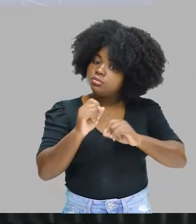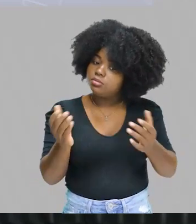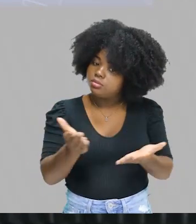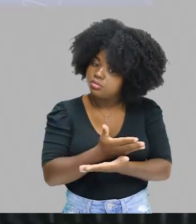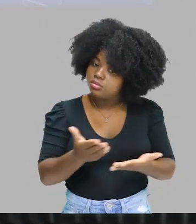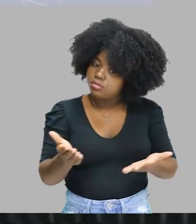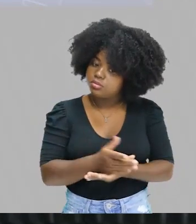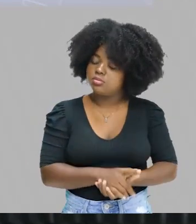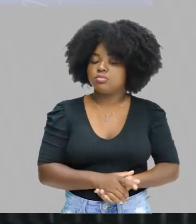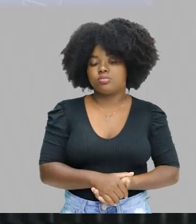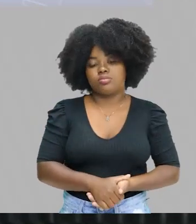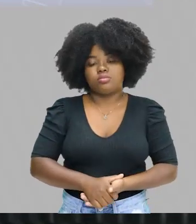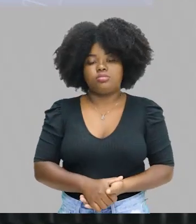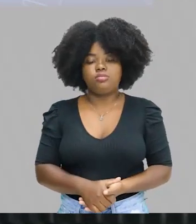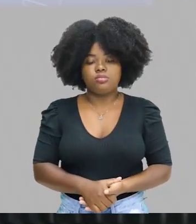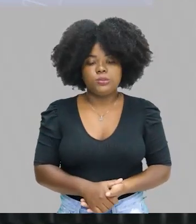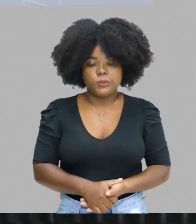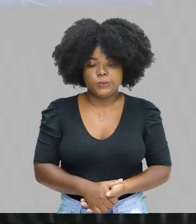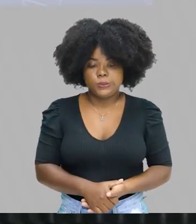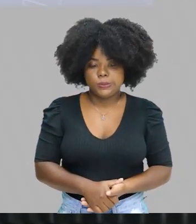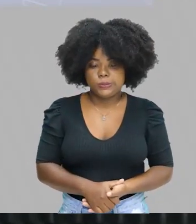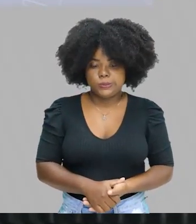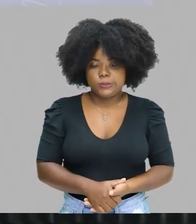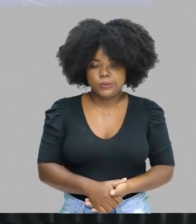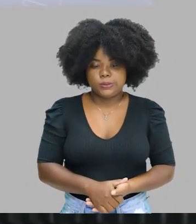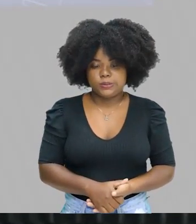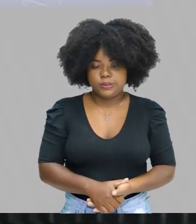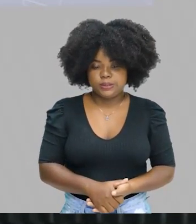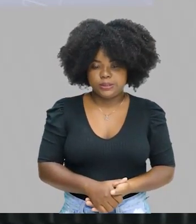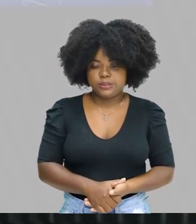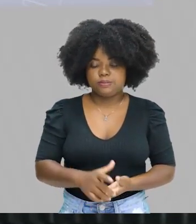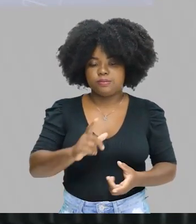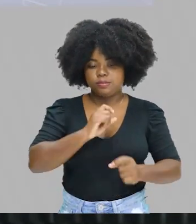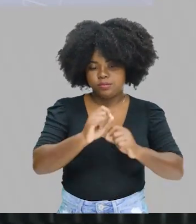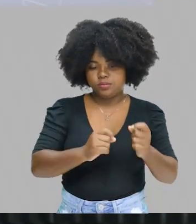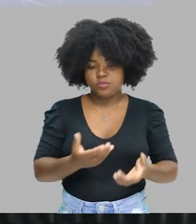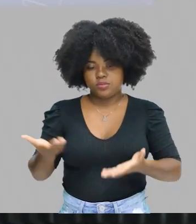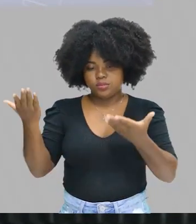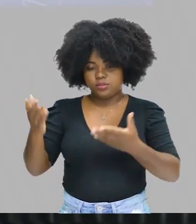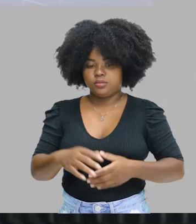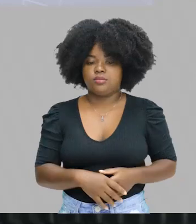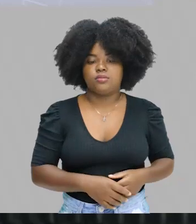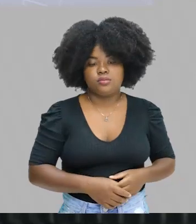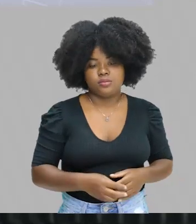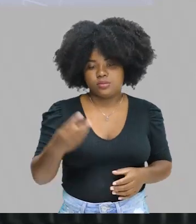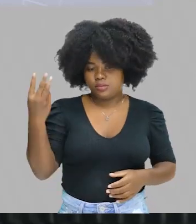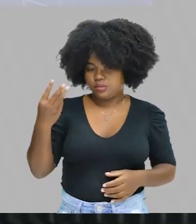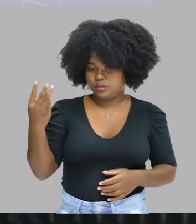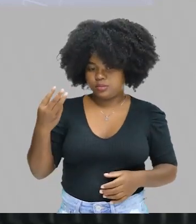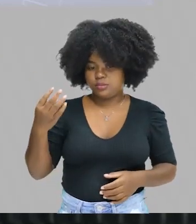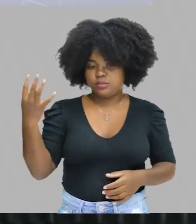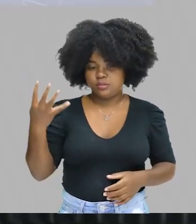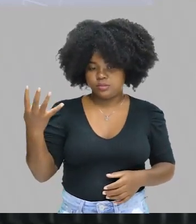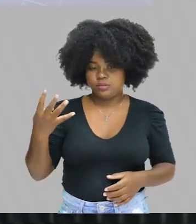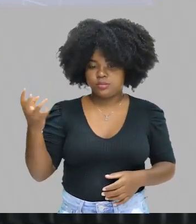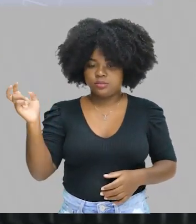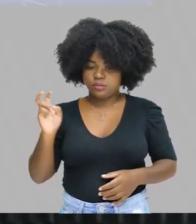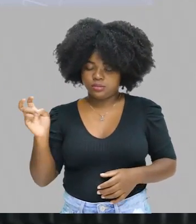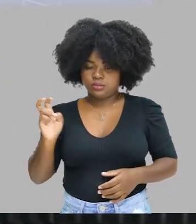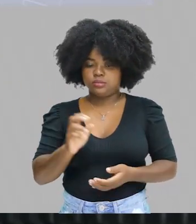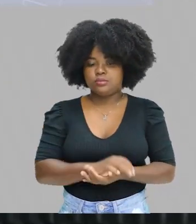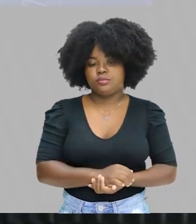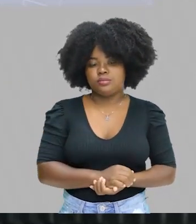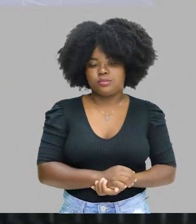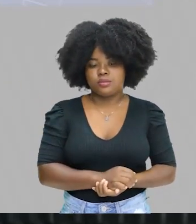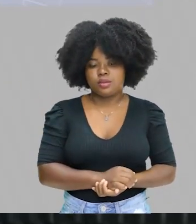rapidamente, depois a gente vai se aprofundar nela. Cinzelação, a fundição, modelagem, corte, dobra e solda, entre